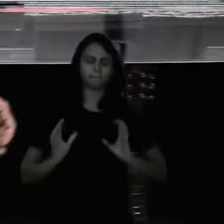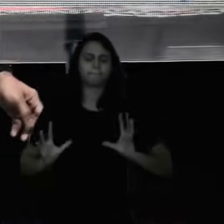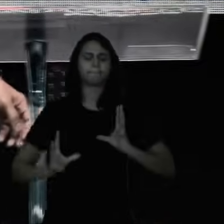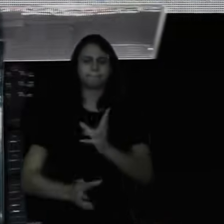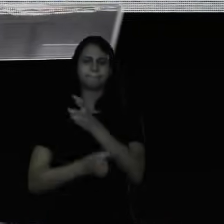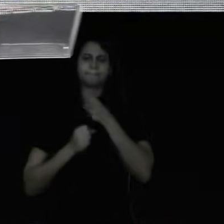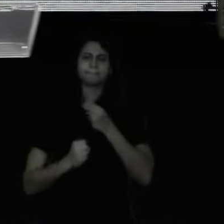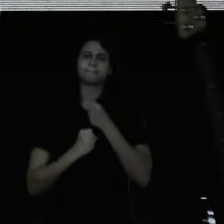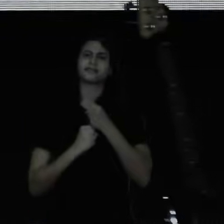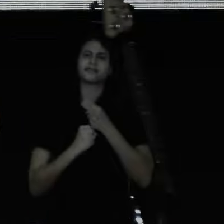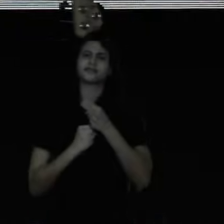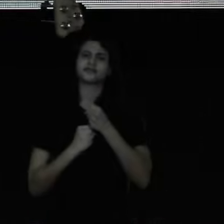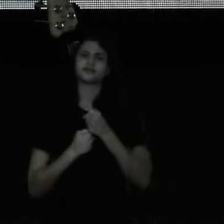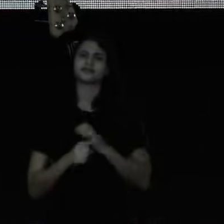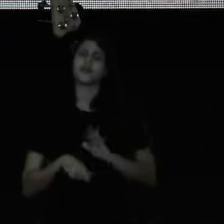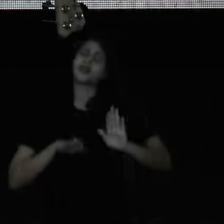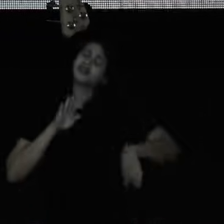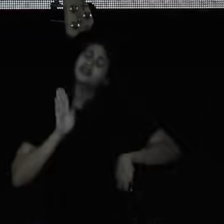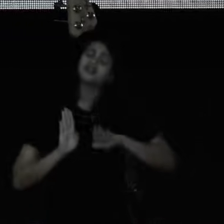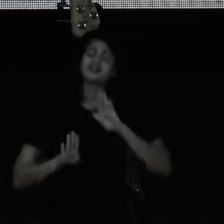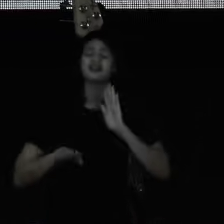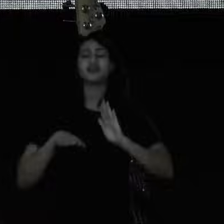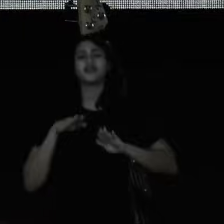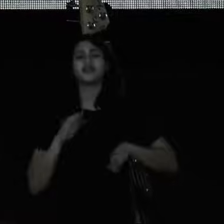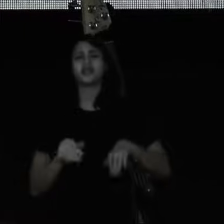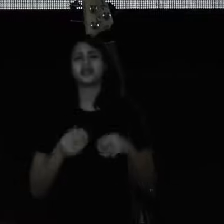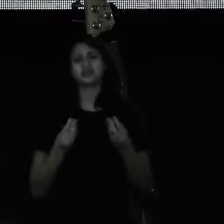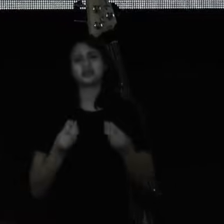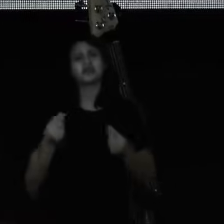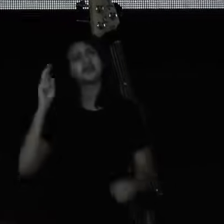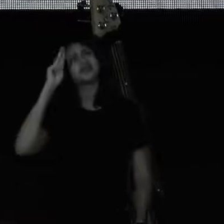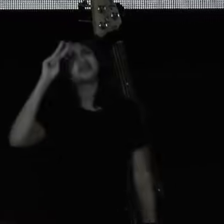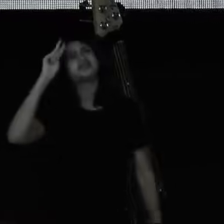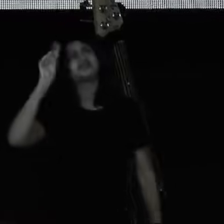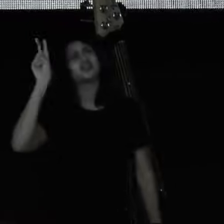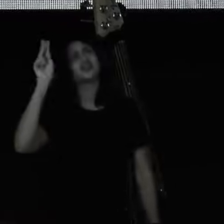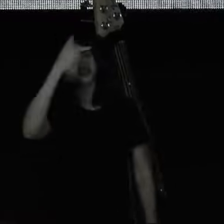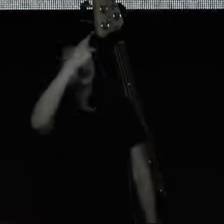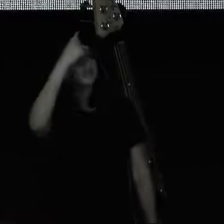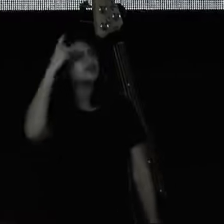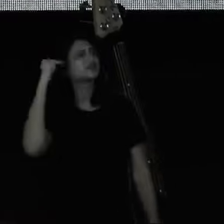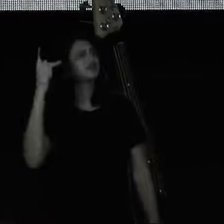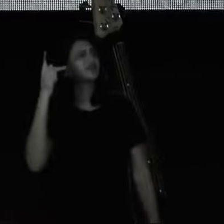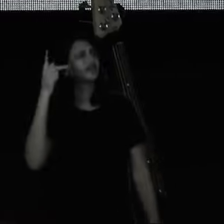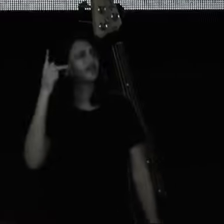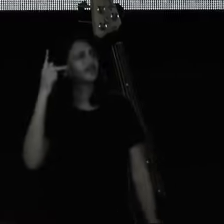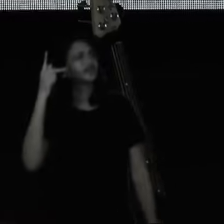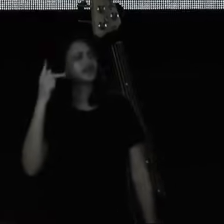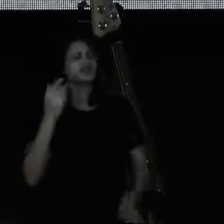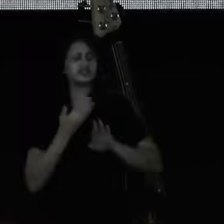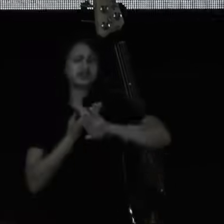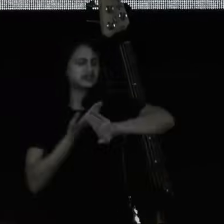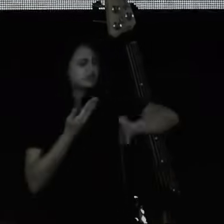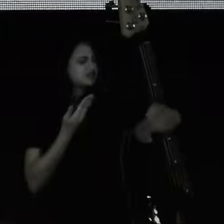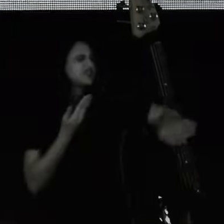Talvez, e tem muitas histórias de tantas pessoas que são colocadas de lado, que são rejeitadas,